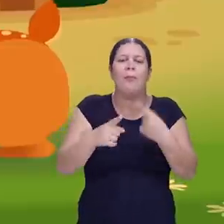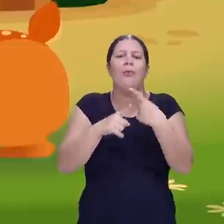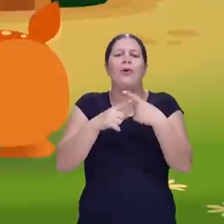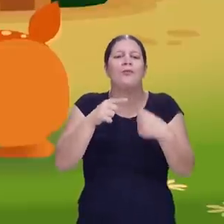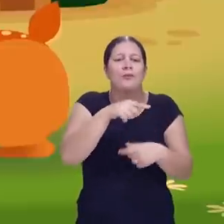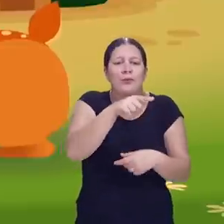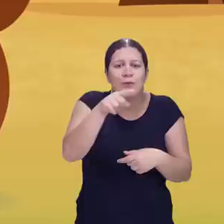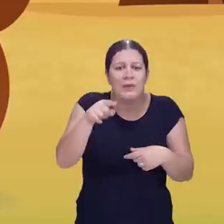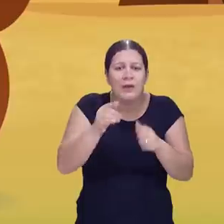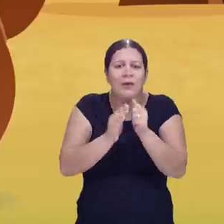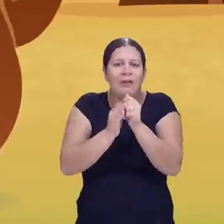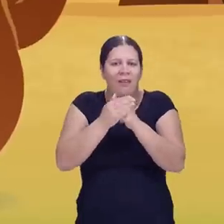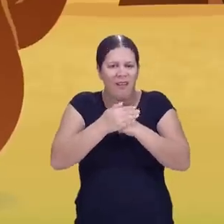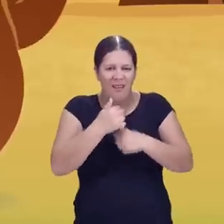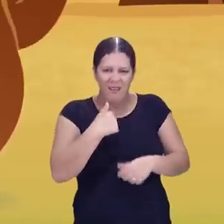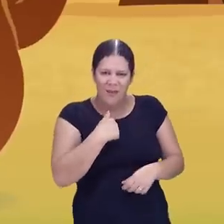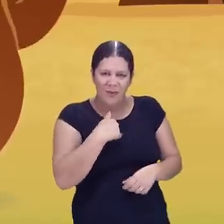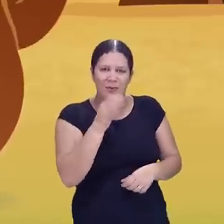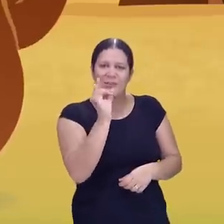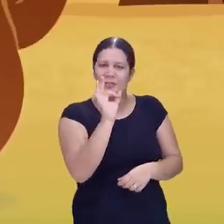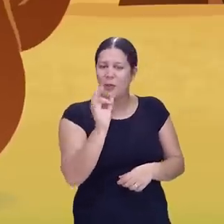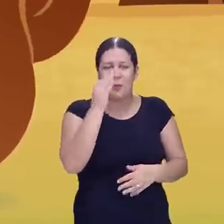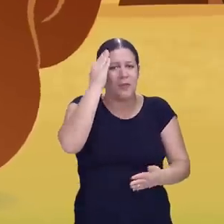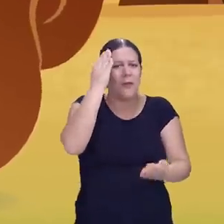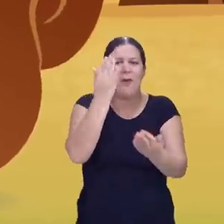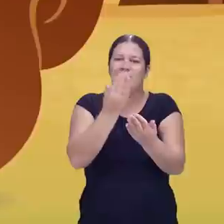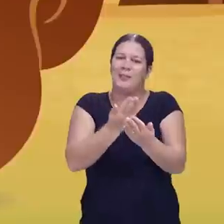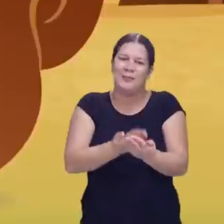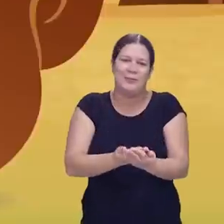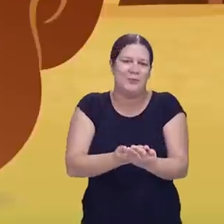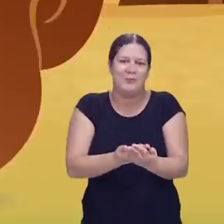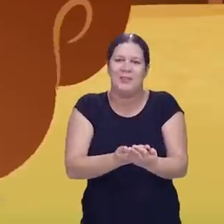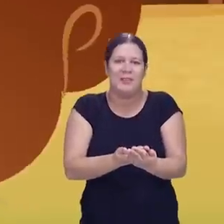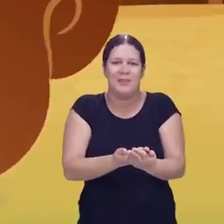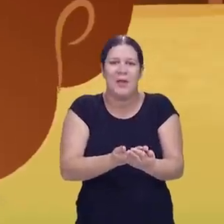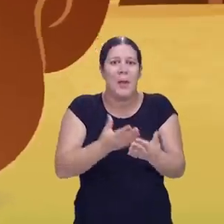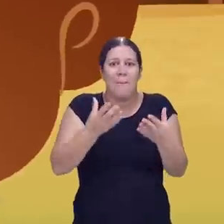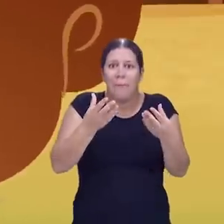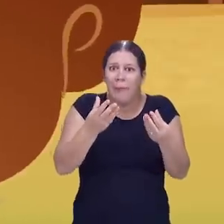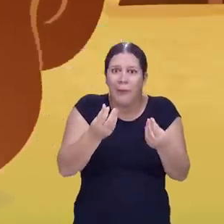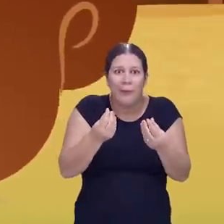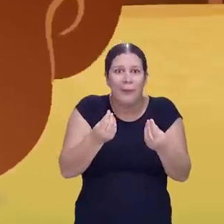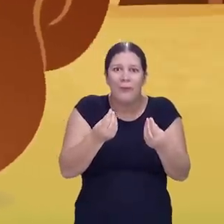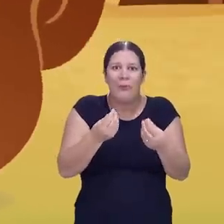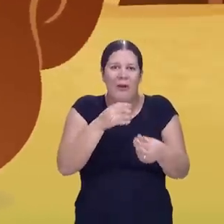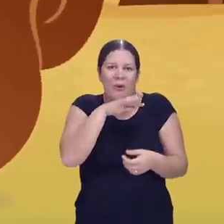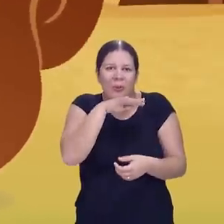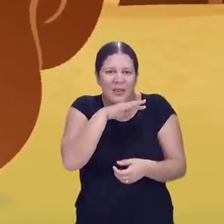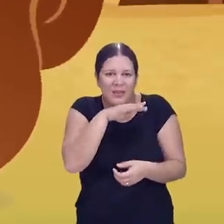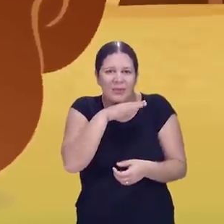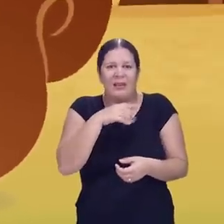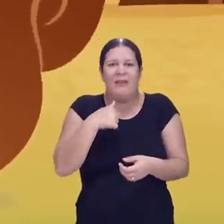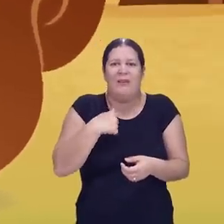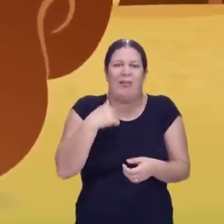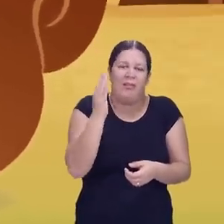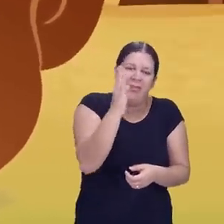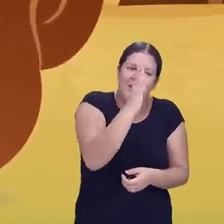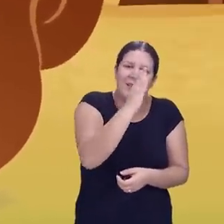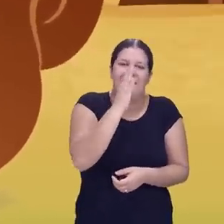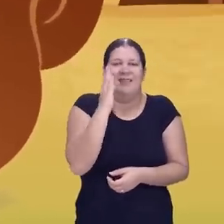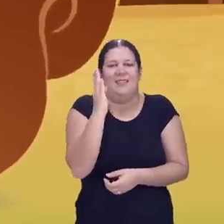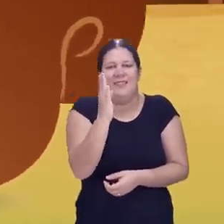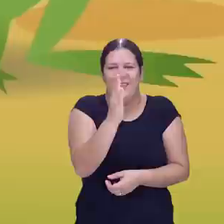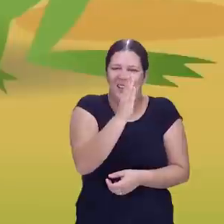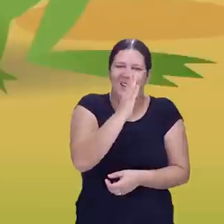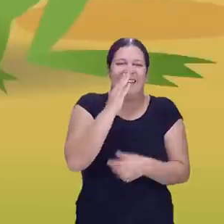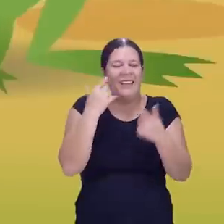estão camuflados? Eu? Camuflado? Eu não acredito. É muito grave? Faz mal? Acho que eu tô ficando